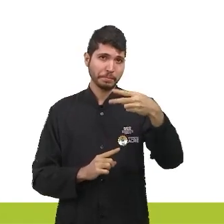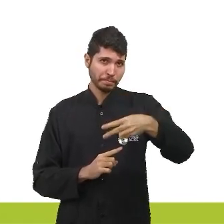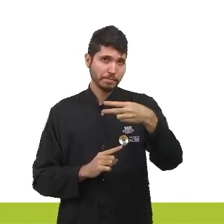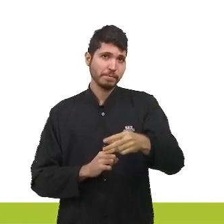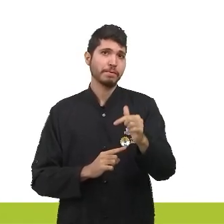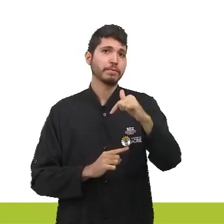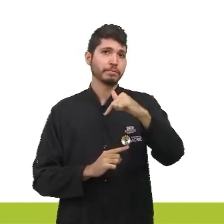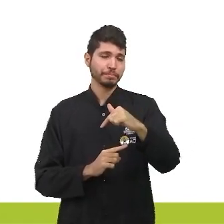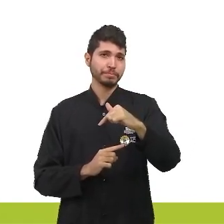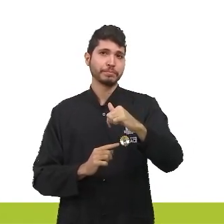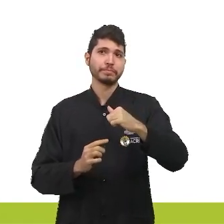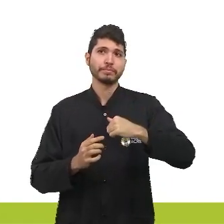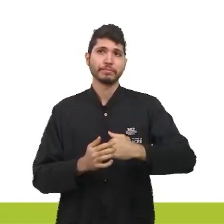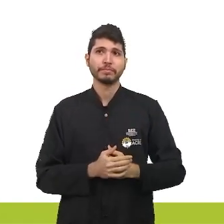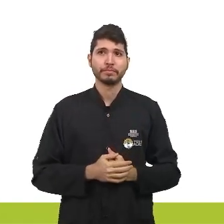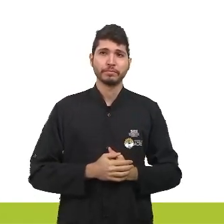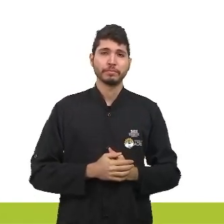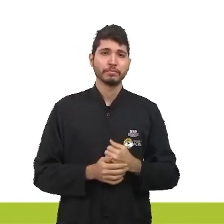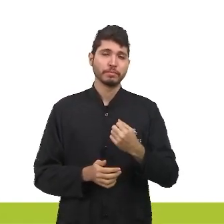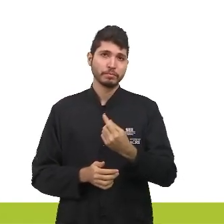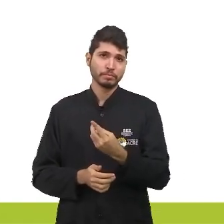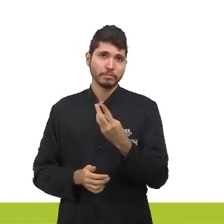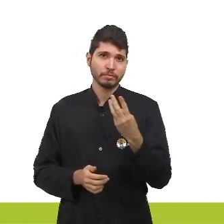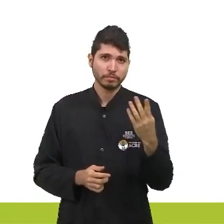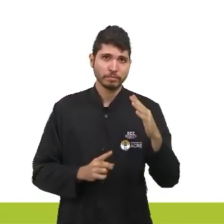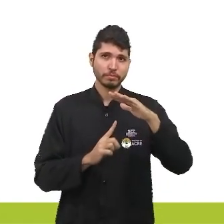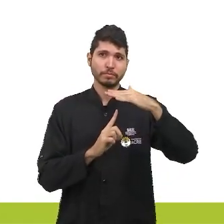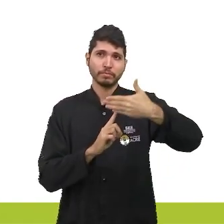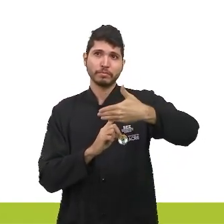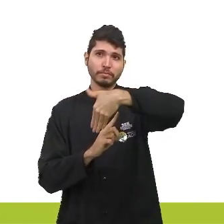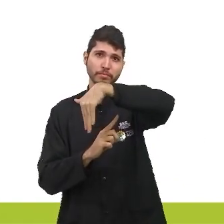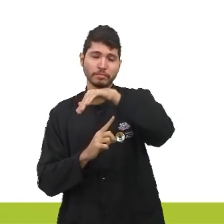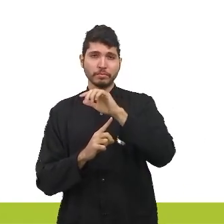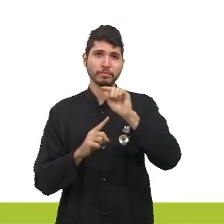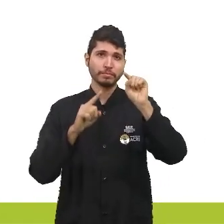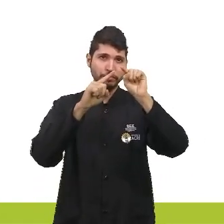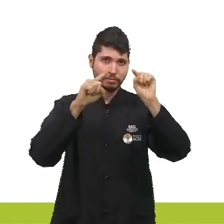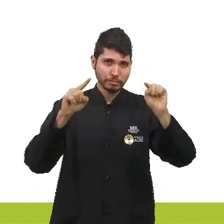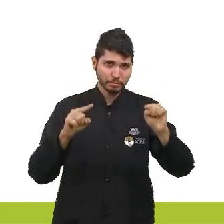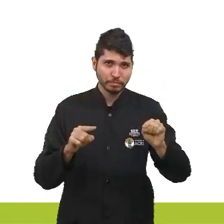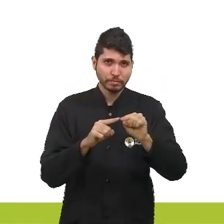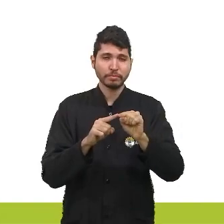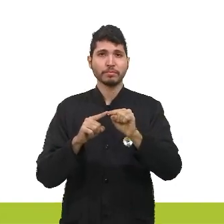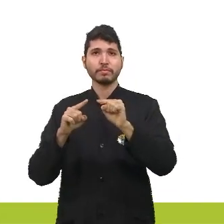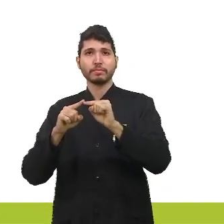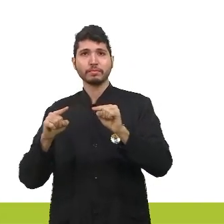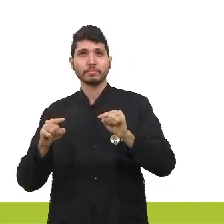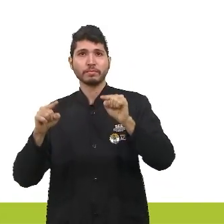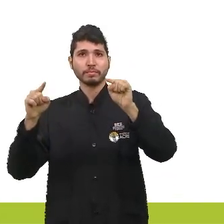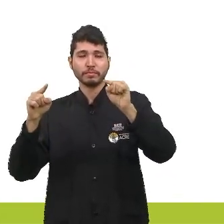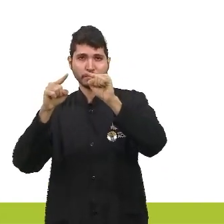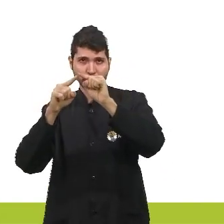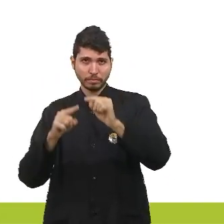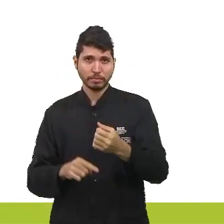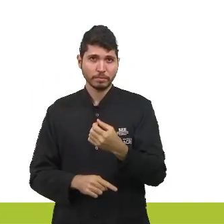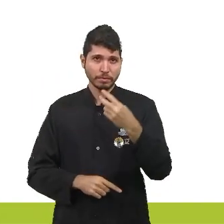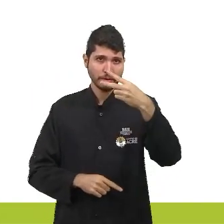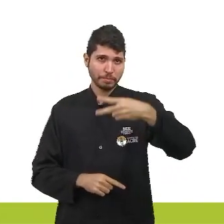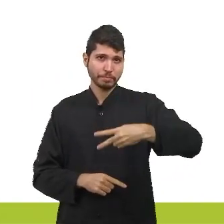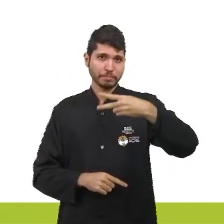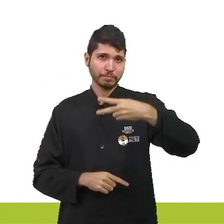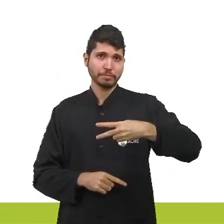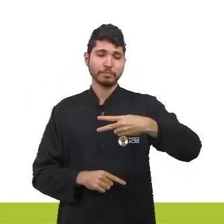palavras, o número de faces quadrangulares mais o número de faces pentagonais é igual a 7. Eu vou pegar